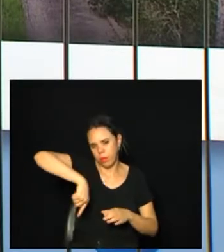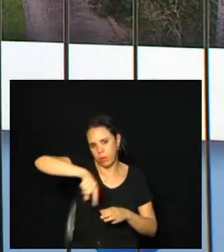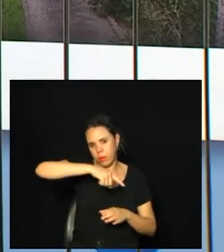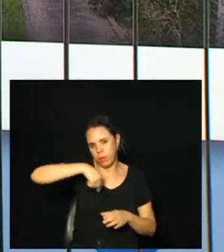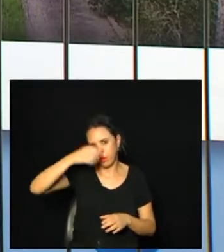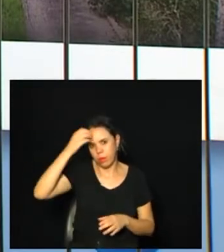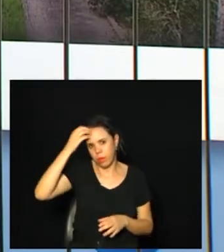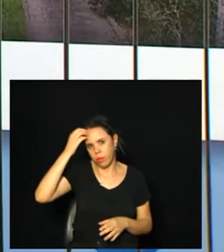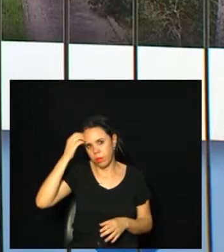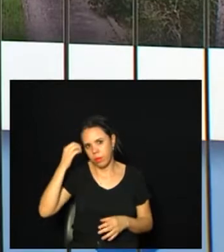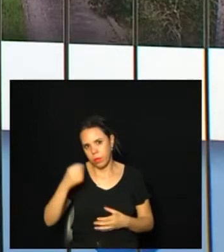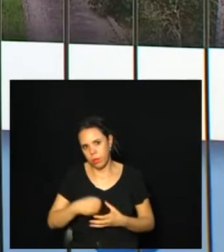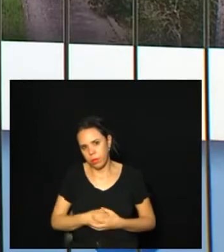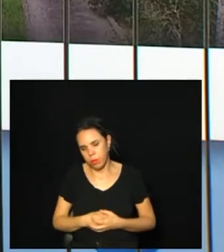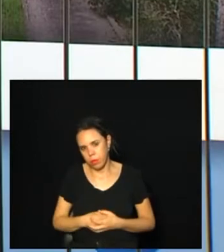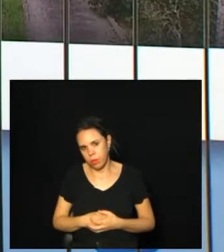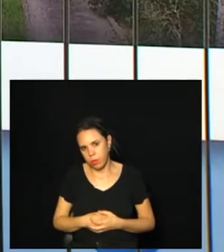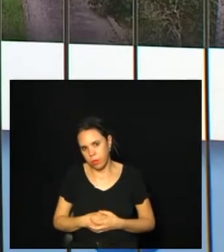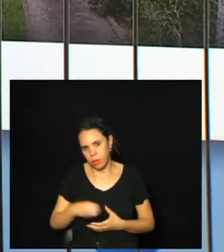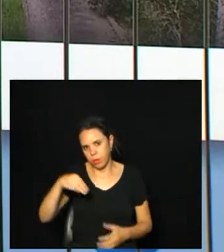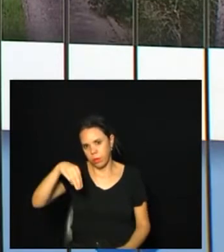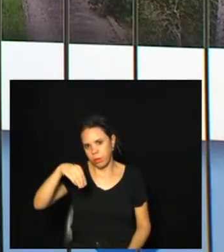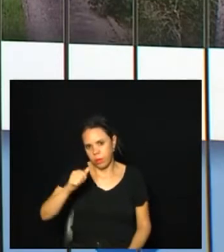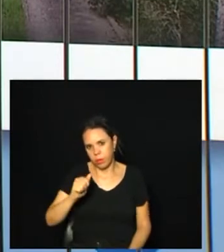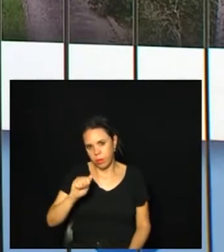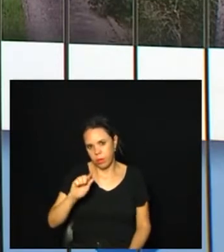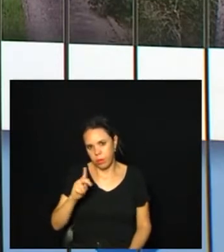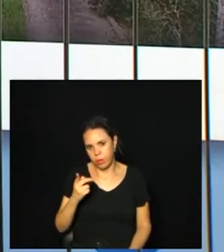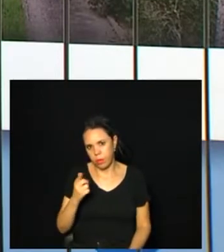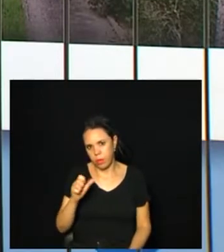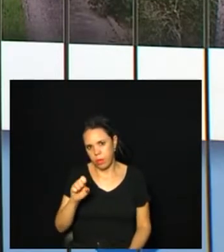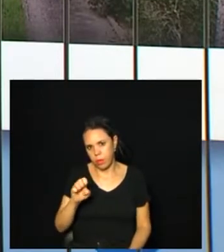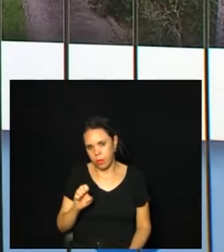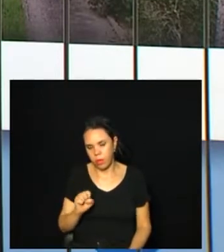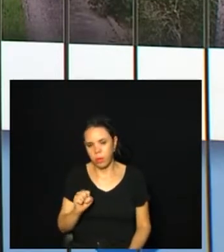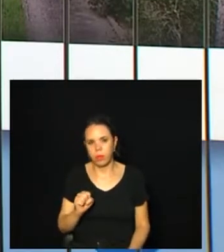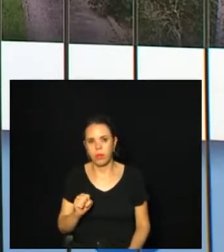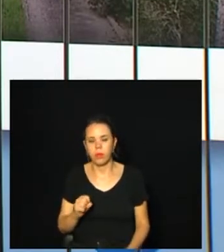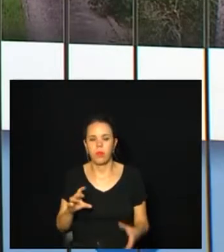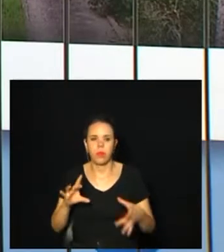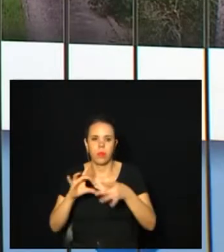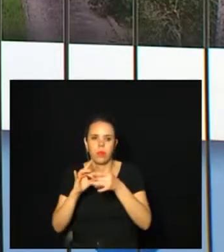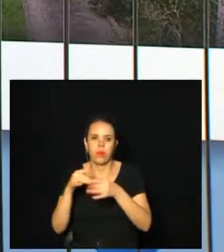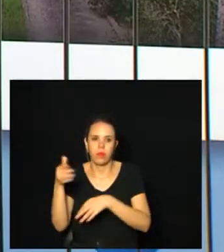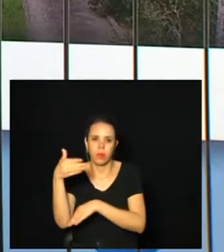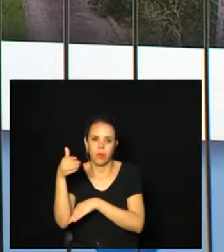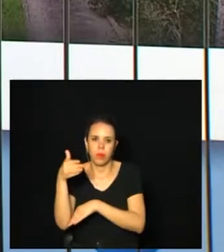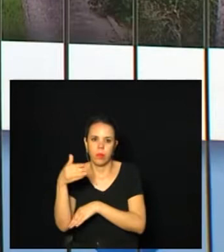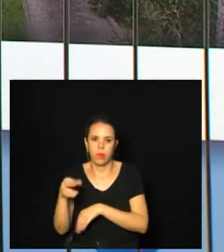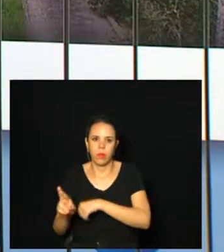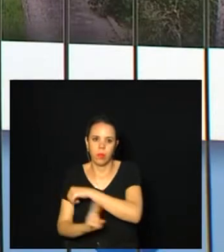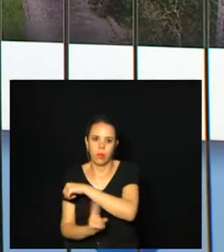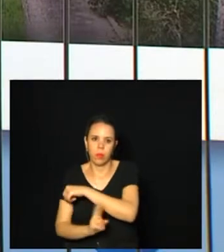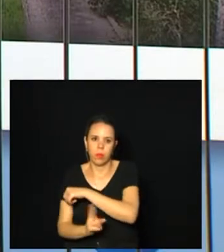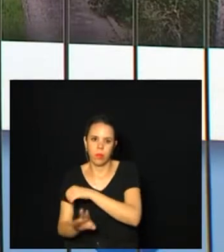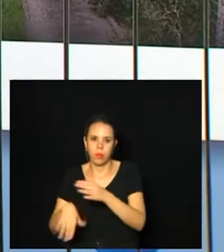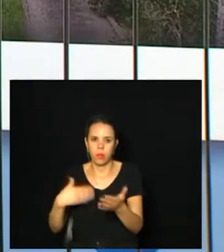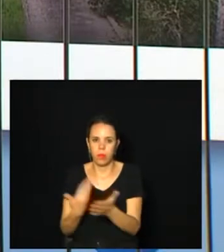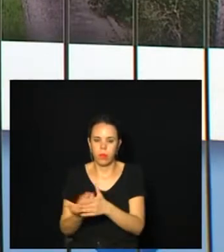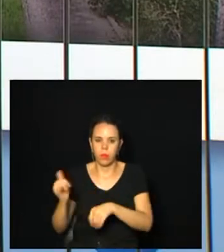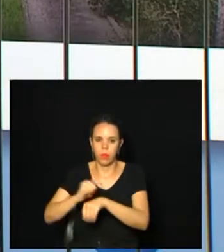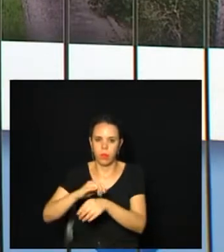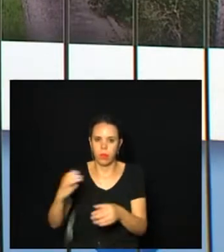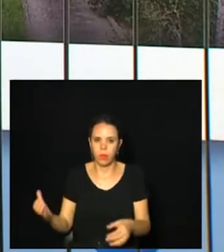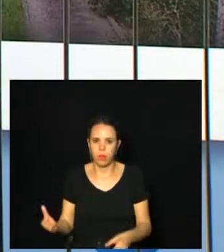ali na Magalhães Teixeira, que vai unir Bandeirantes, Miguel Melhado até o aeroporto de Viracopos.